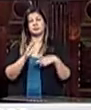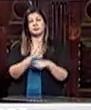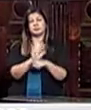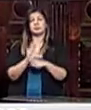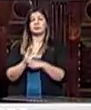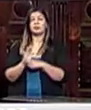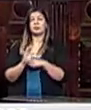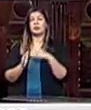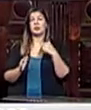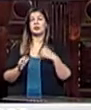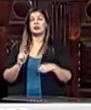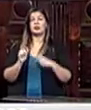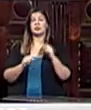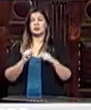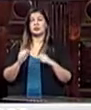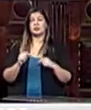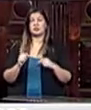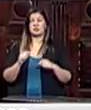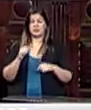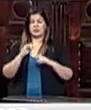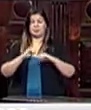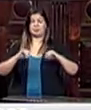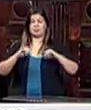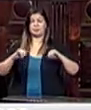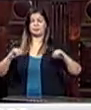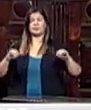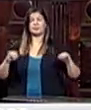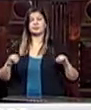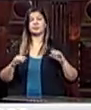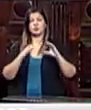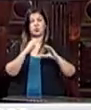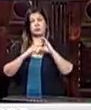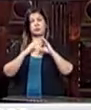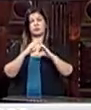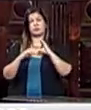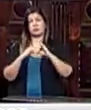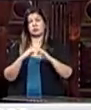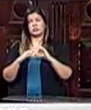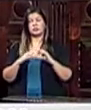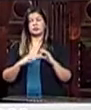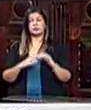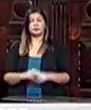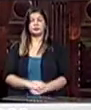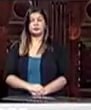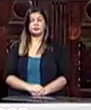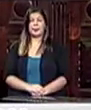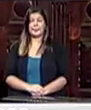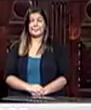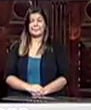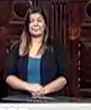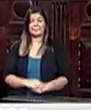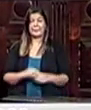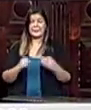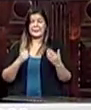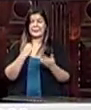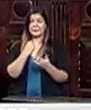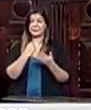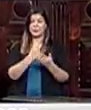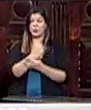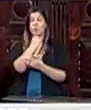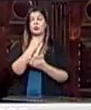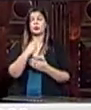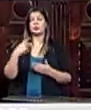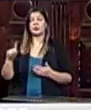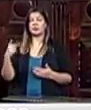claramente com o apoio dos meios de comunicação, reitero, liderados pelo Sistema Globo. O golpe